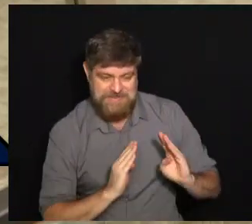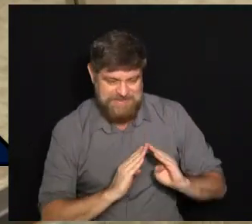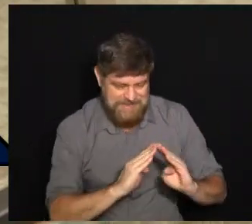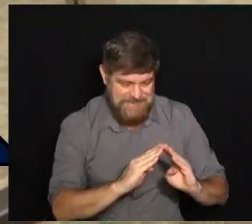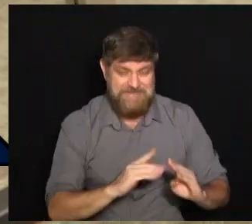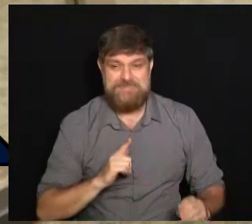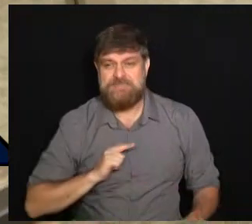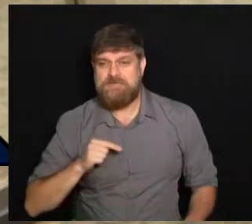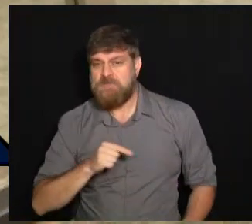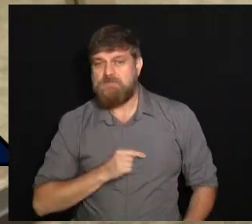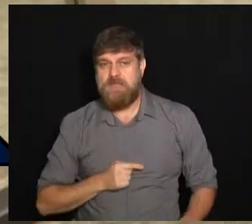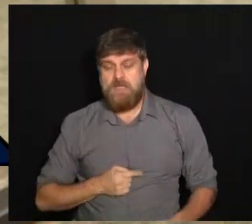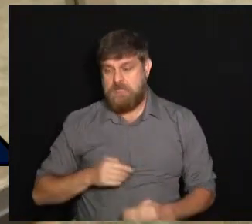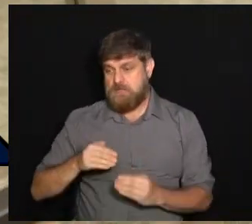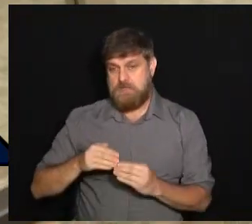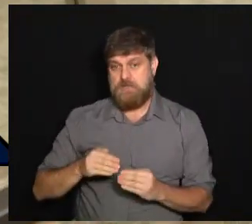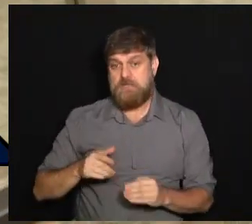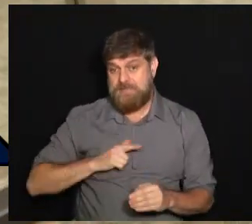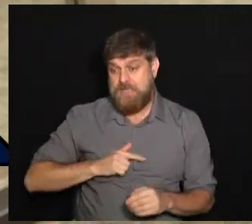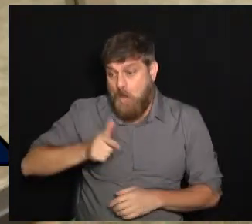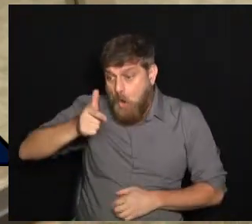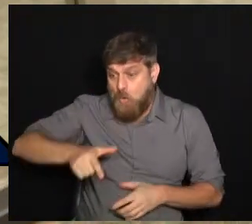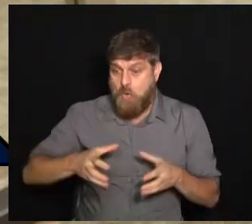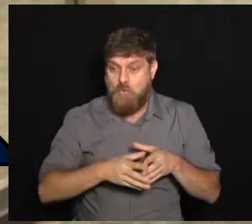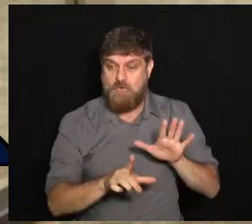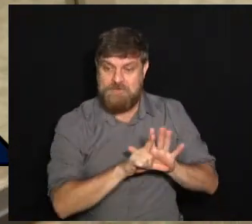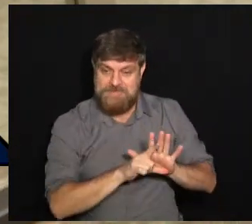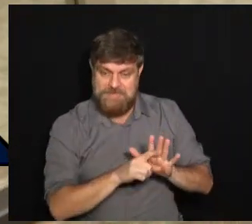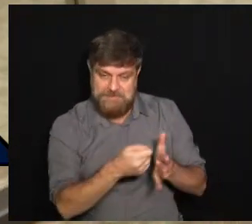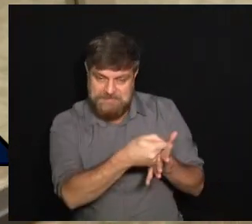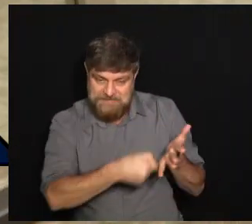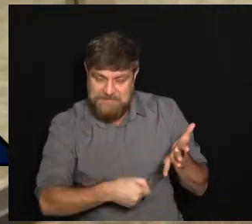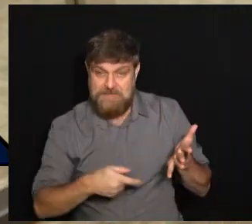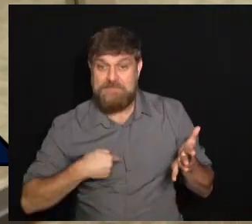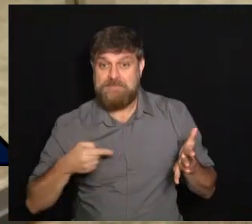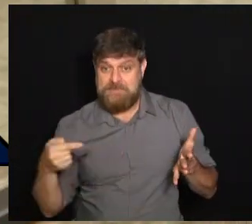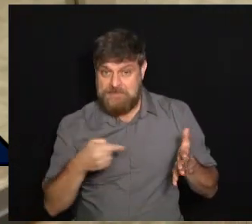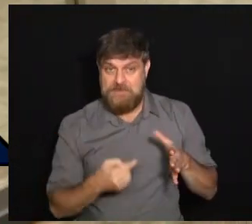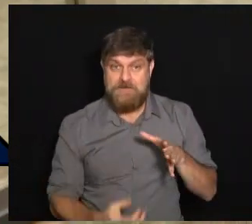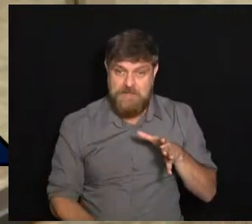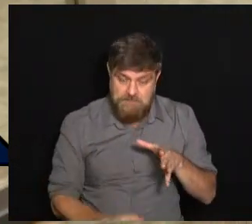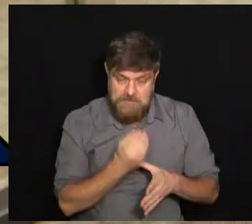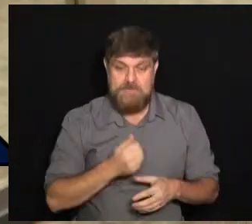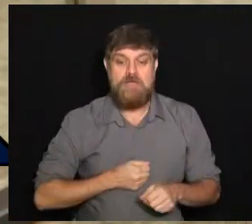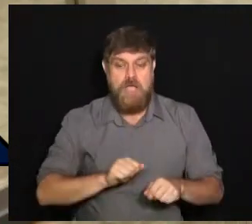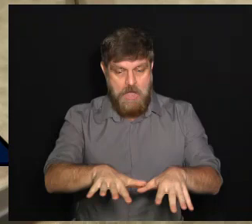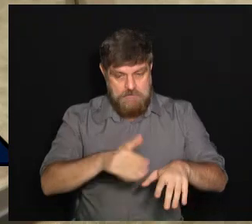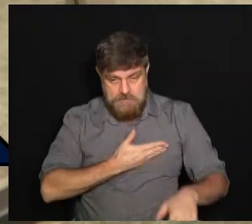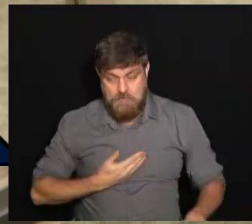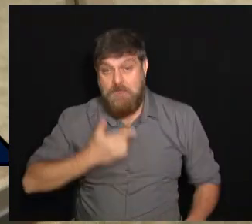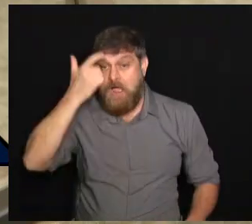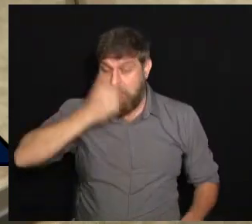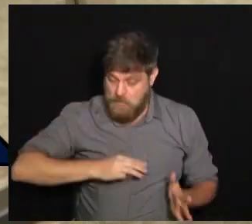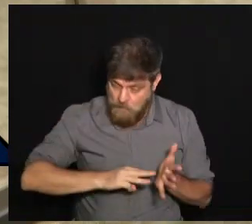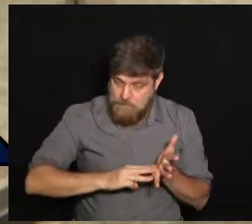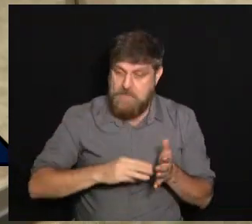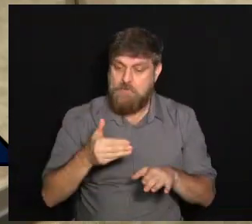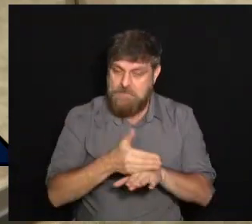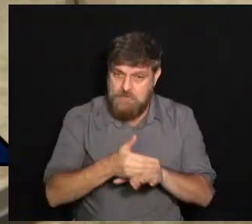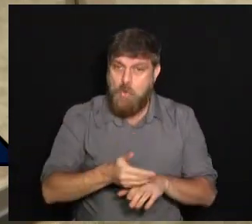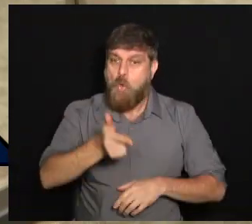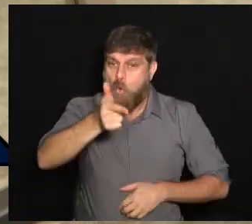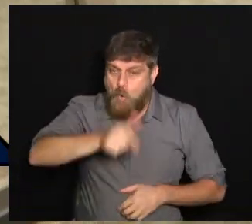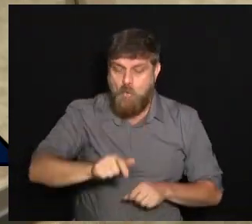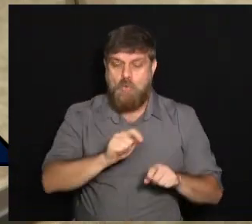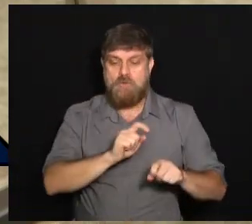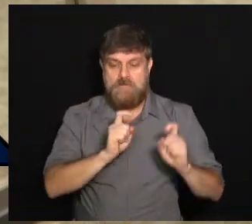que outras, ainda temos a Comissão de Legalidade e Redação, de Constituição e Legalidade, do qual eu sou membro também. Nós vamos fazer